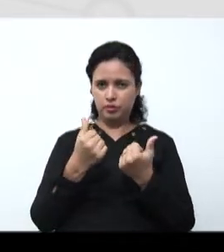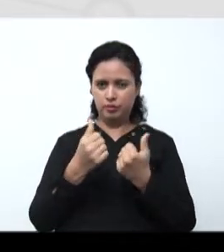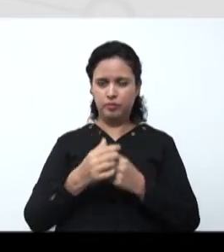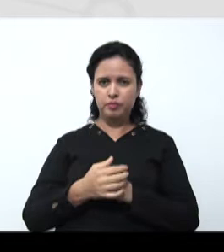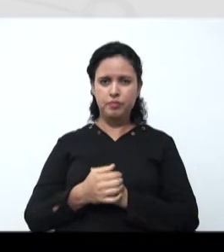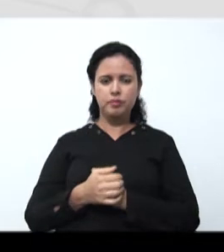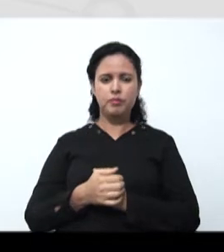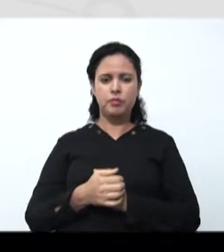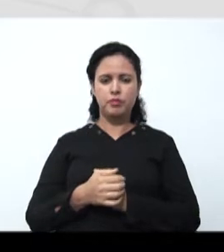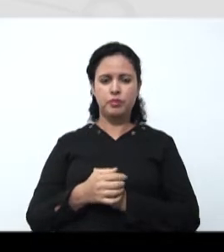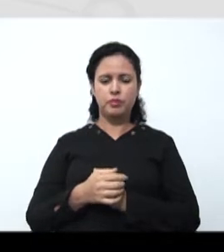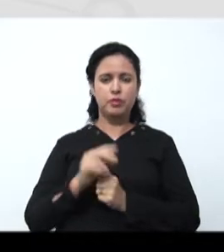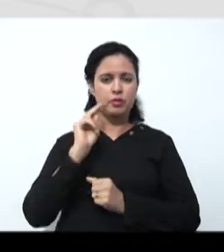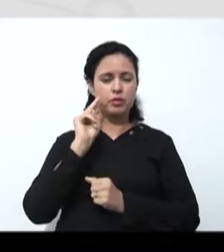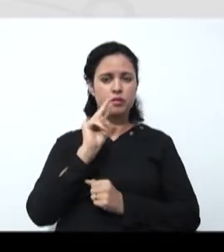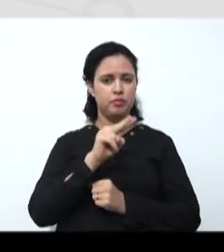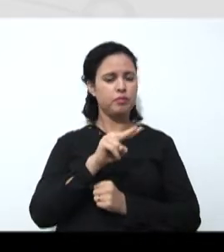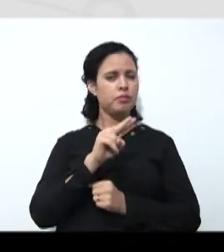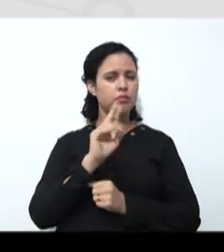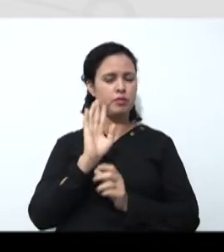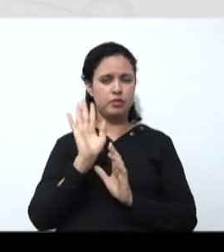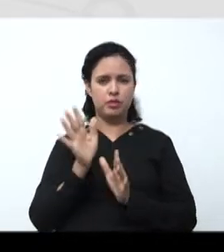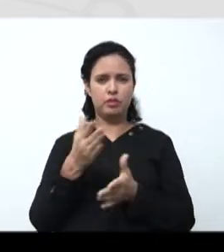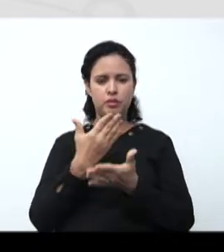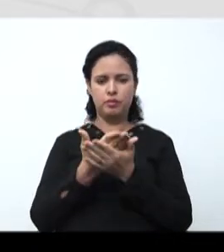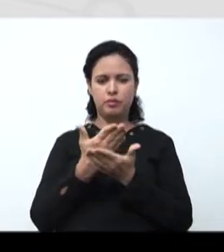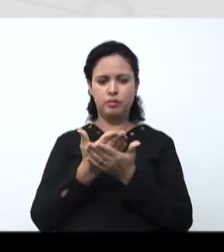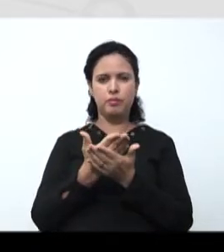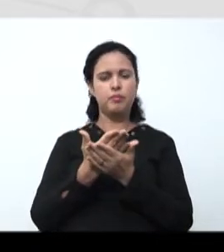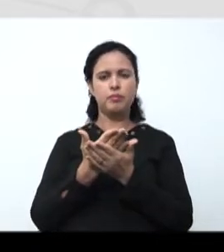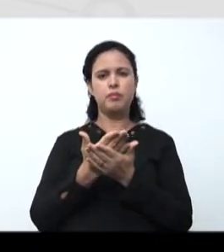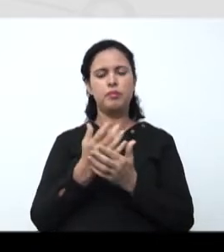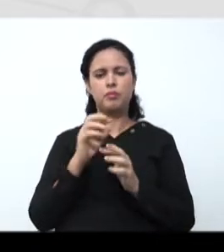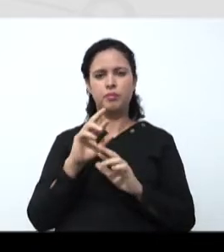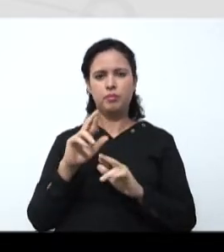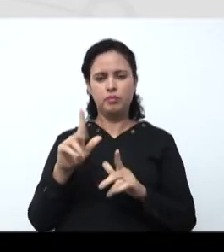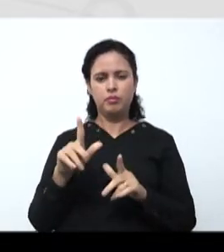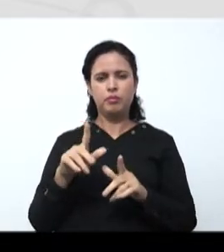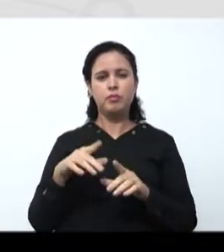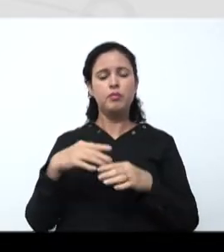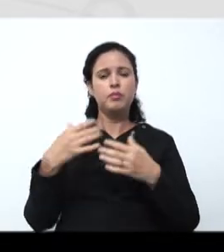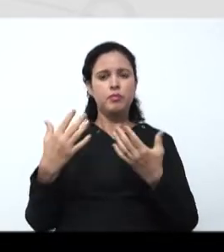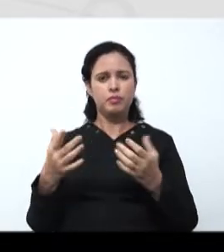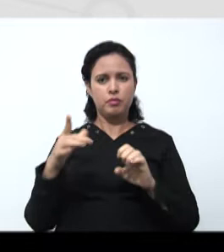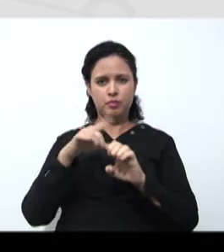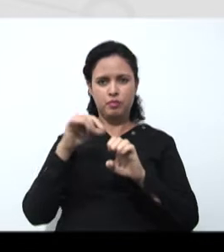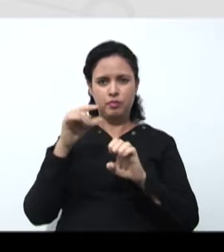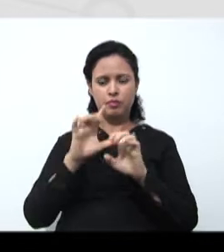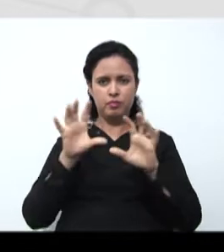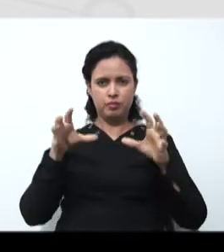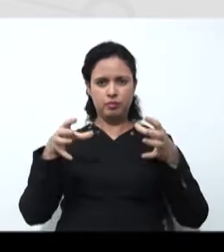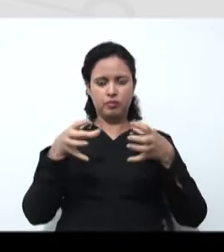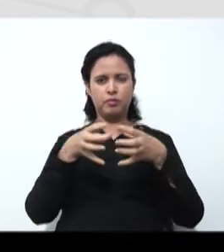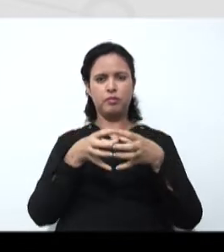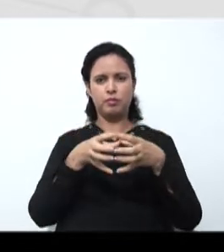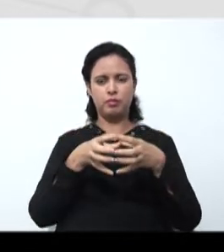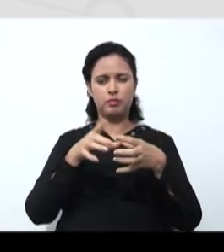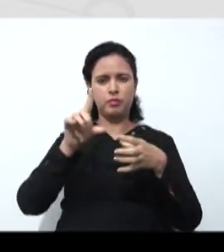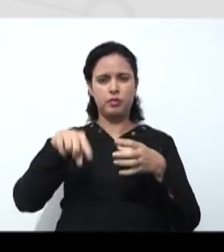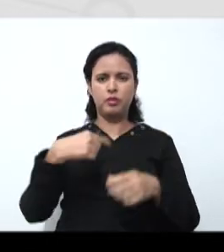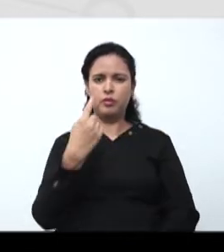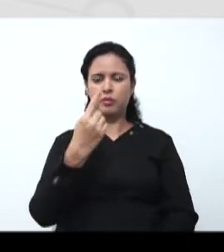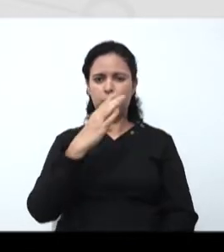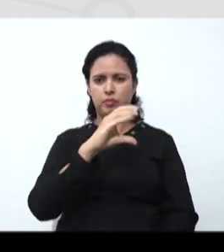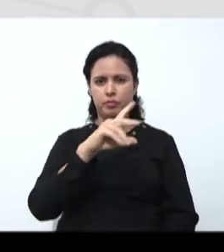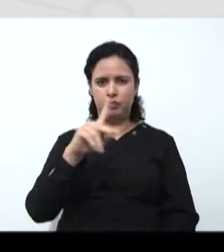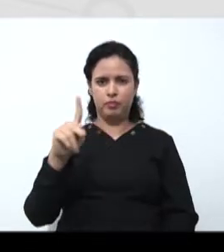já viram outras disciplinas que disseram essa diferenciação. E o empreendedorismo coletivo, que compete ao que é uma